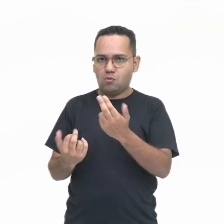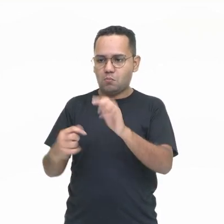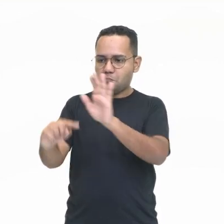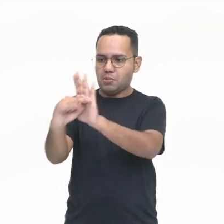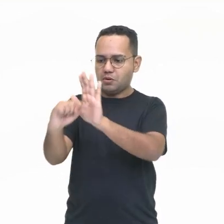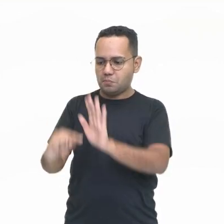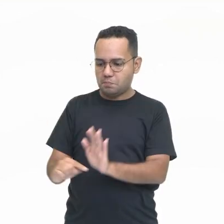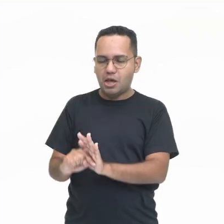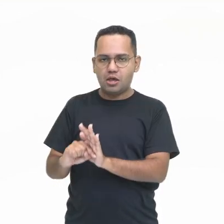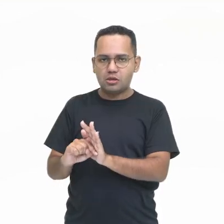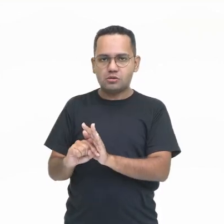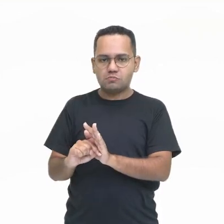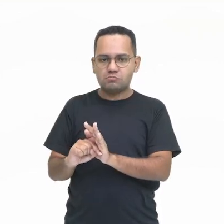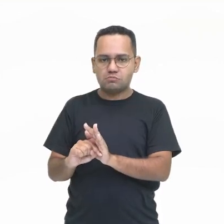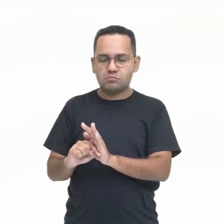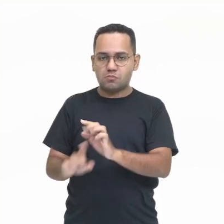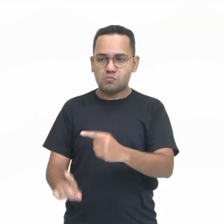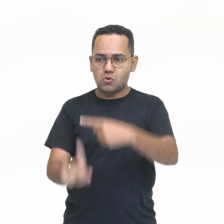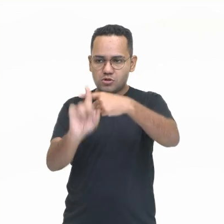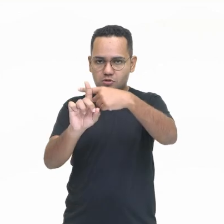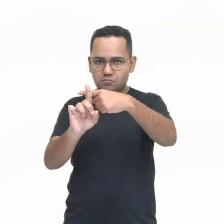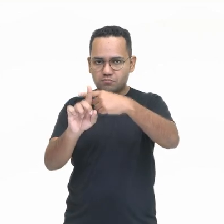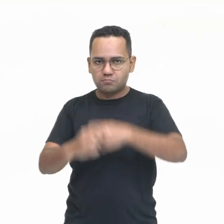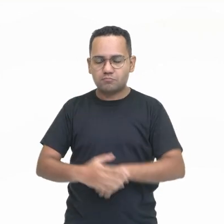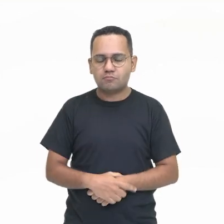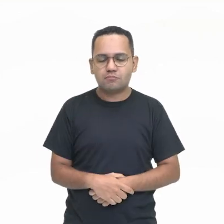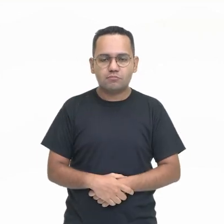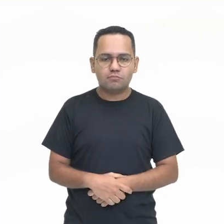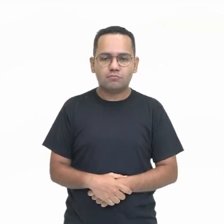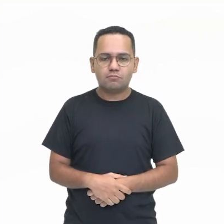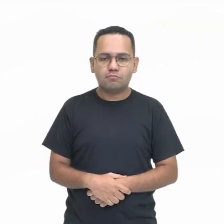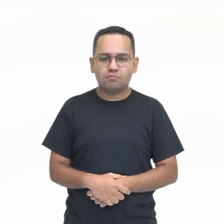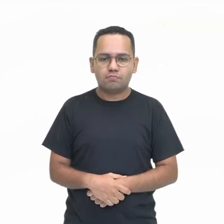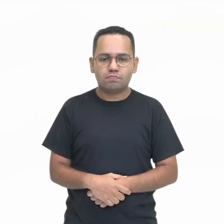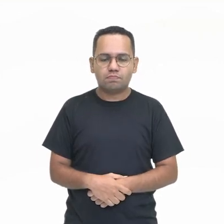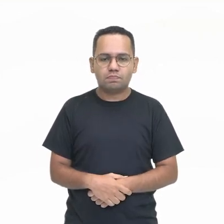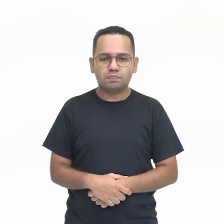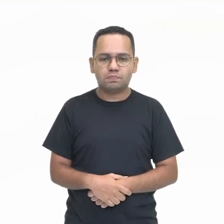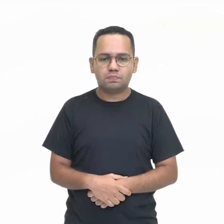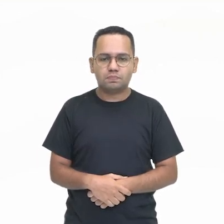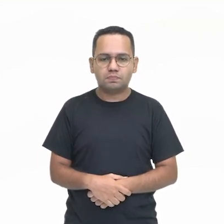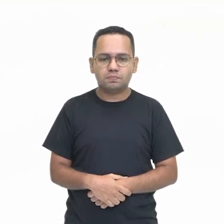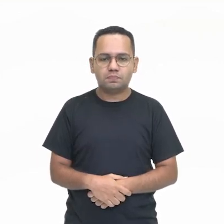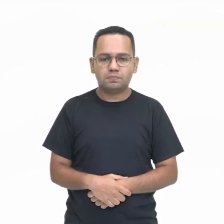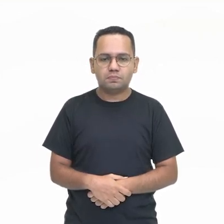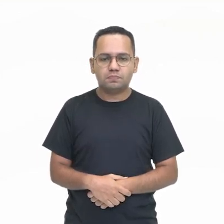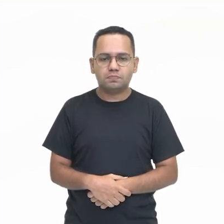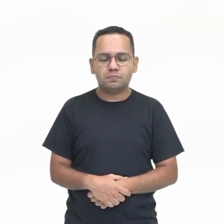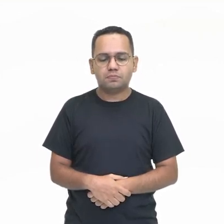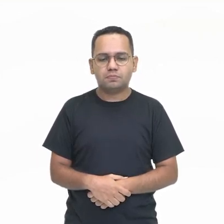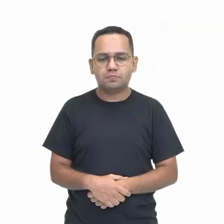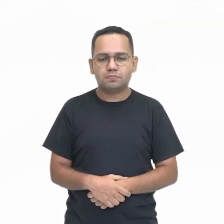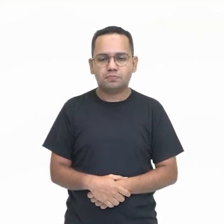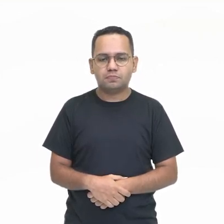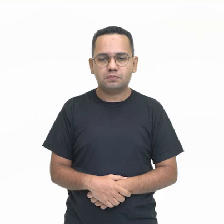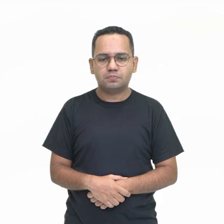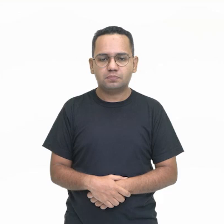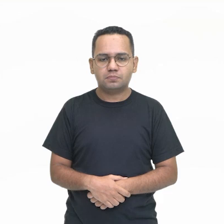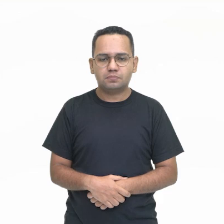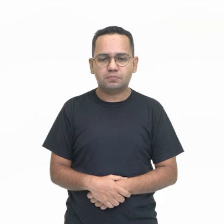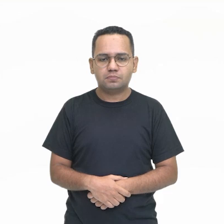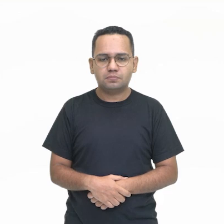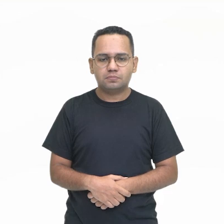iguais. Sinais iguais, a divisão de sinais iguais, o resultado sempre será positivo, certo? Além